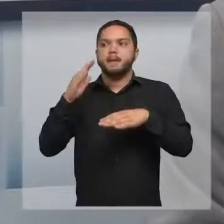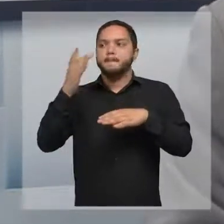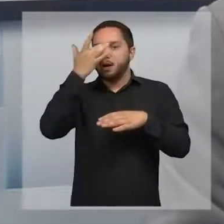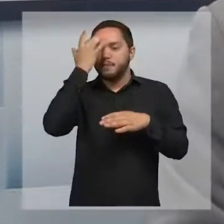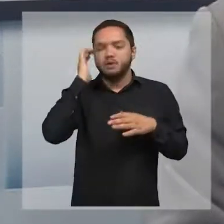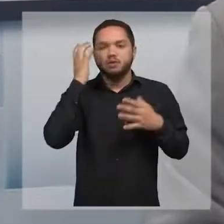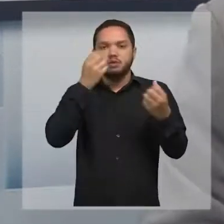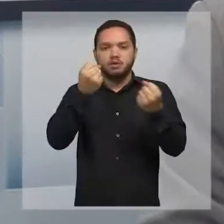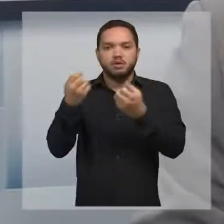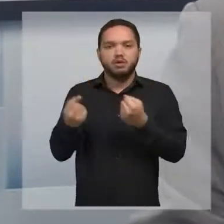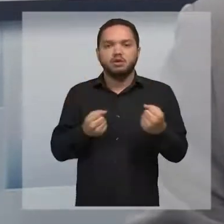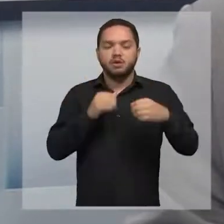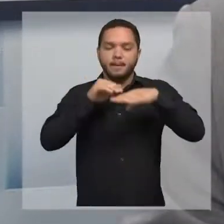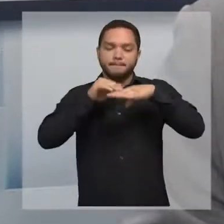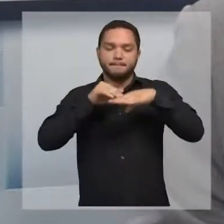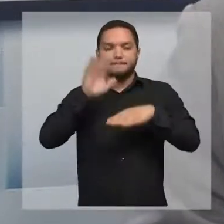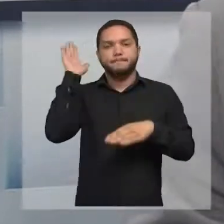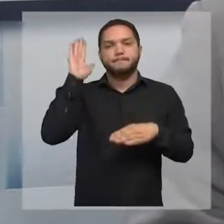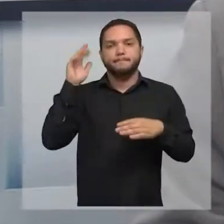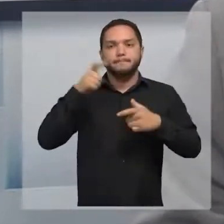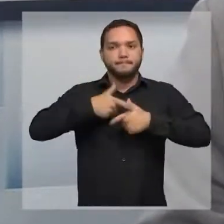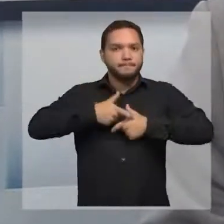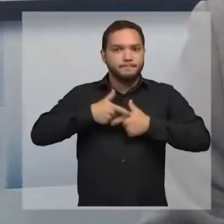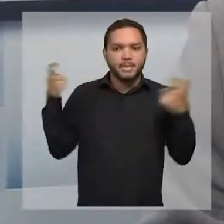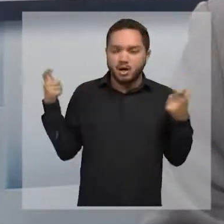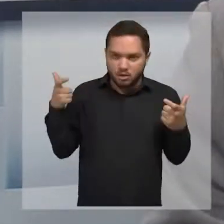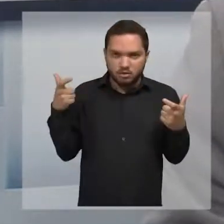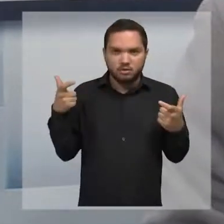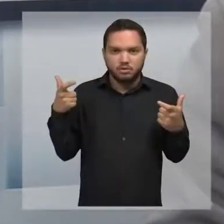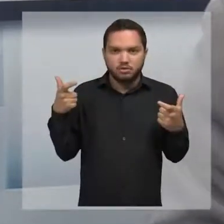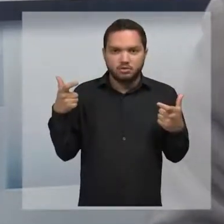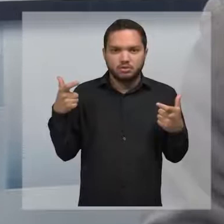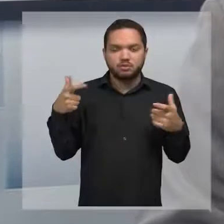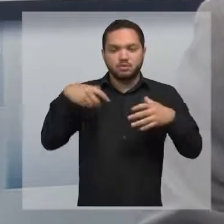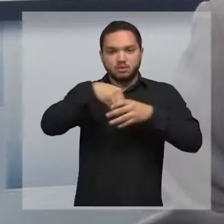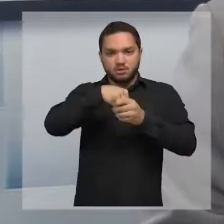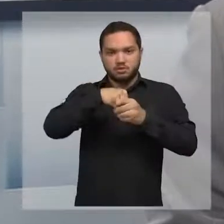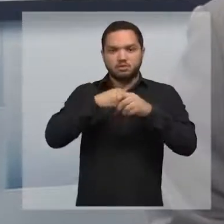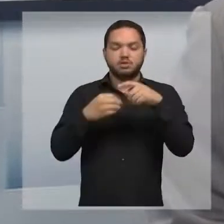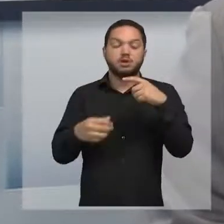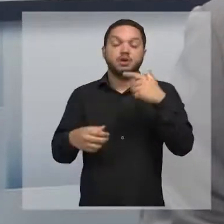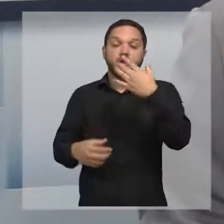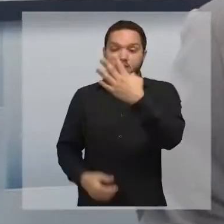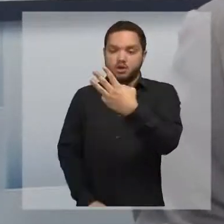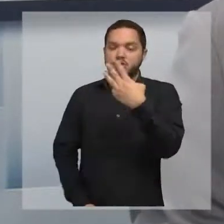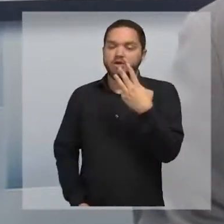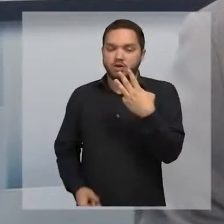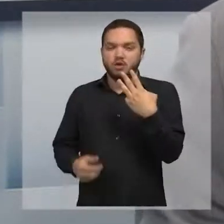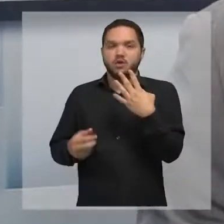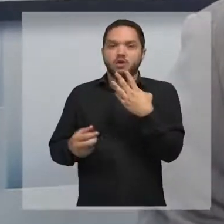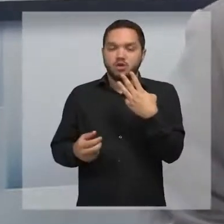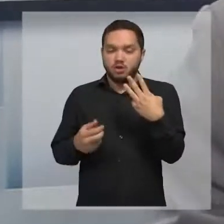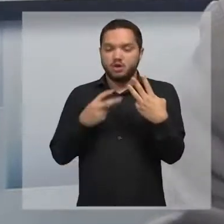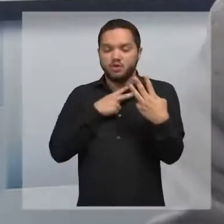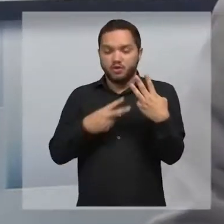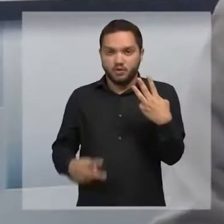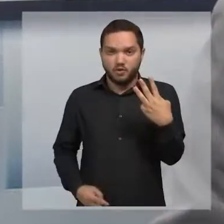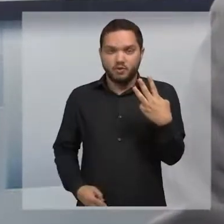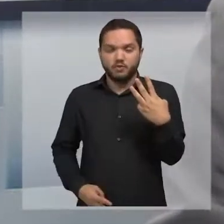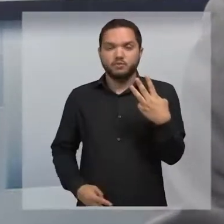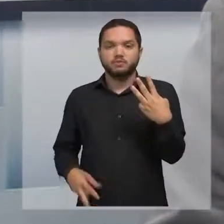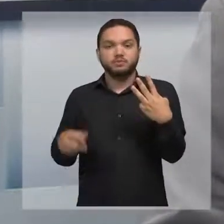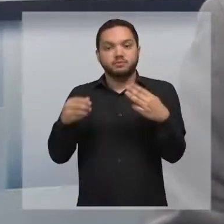Qual é esse maior consenso? É o quórum de maioria absoluta, que dentro do corpo de 43